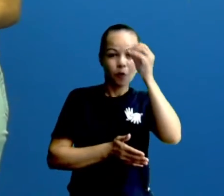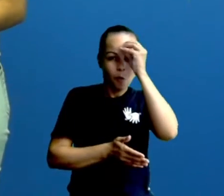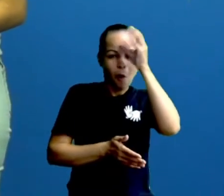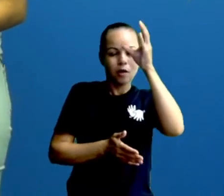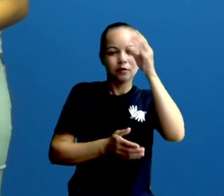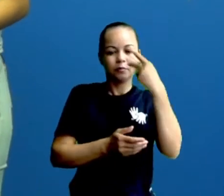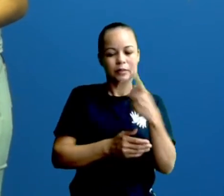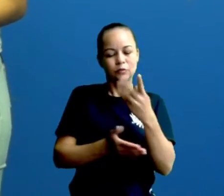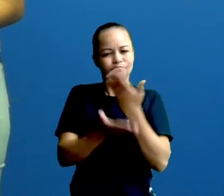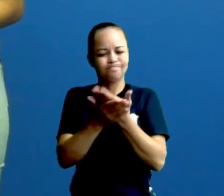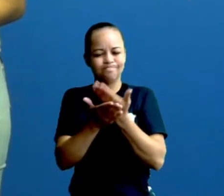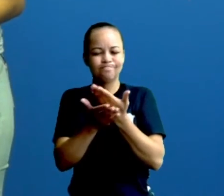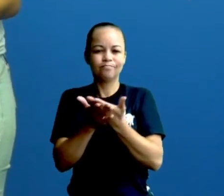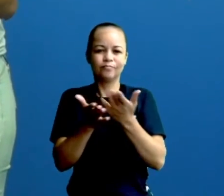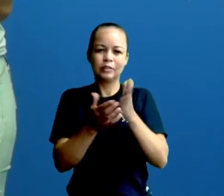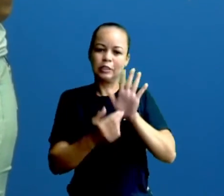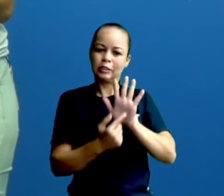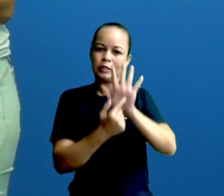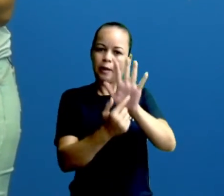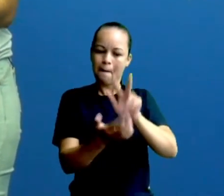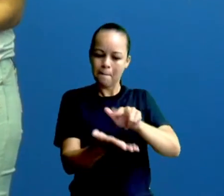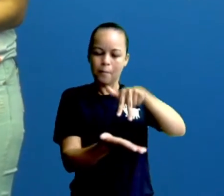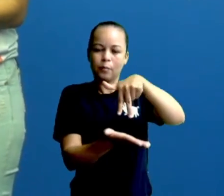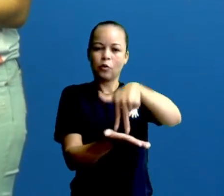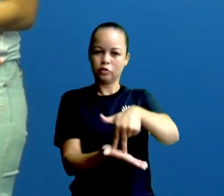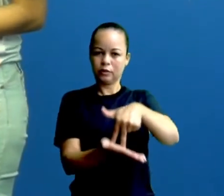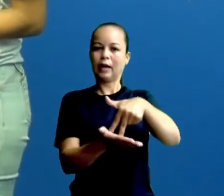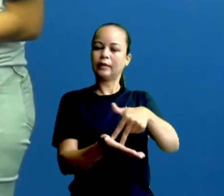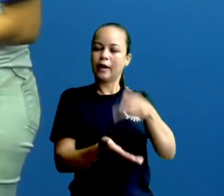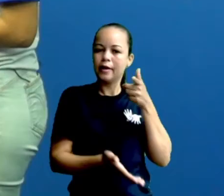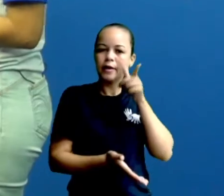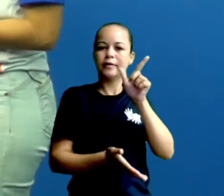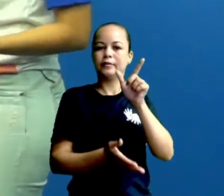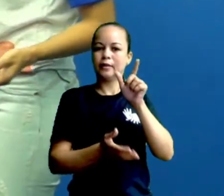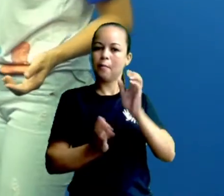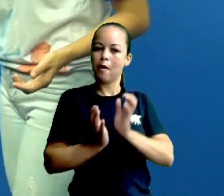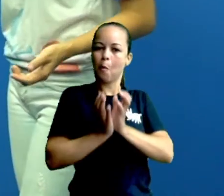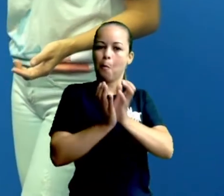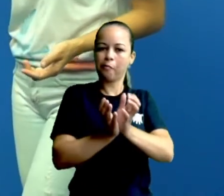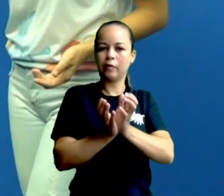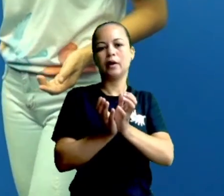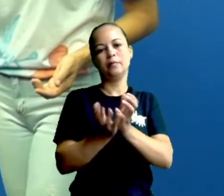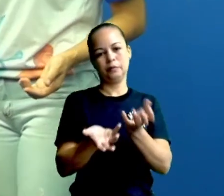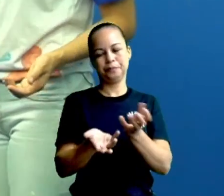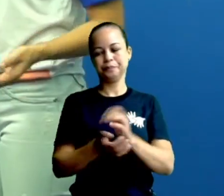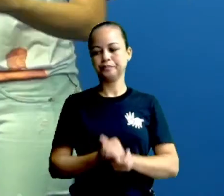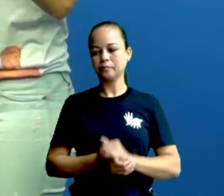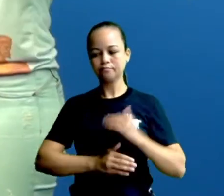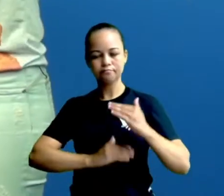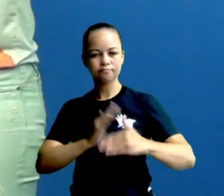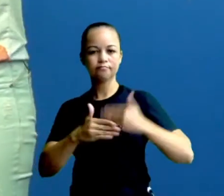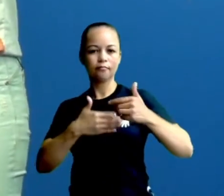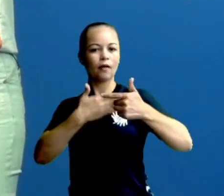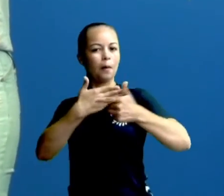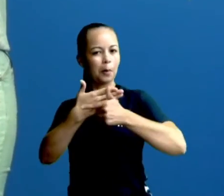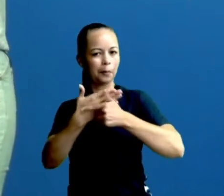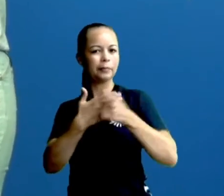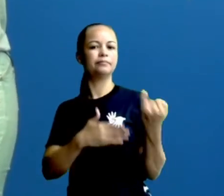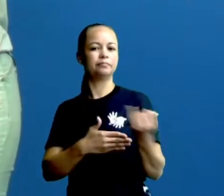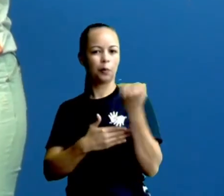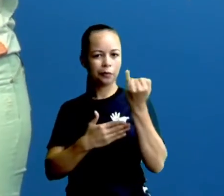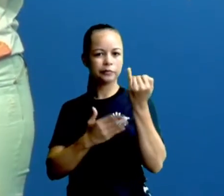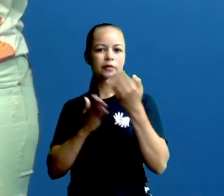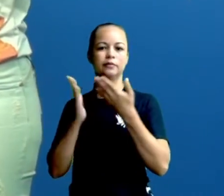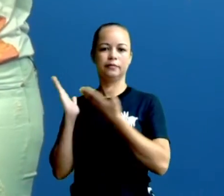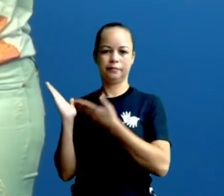e a partir disso ser indicada e receber um prêmio Nobel. Então ela desenvolveu um papel muito